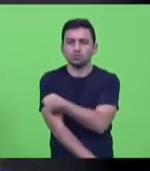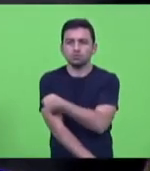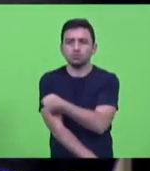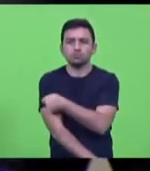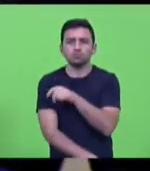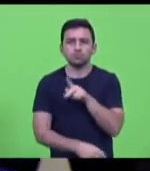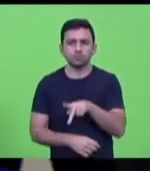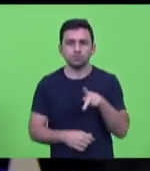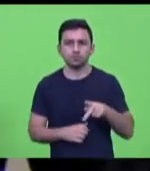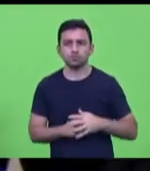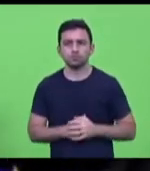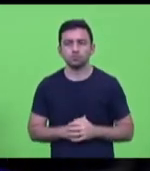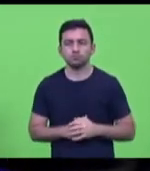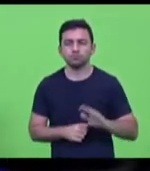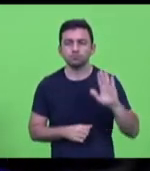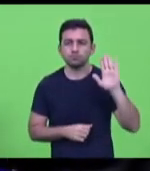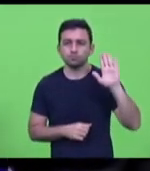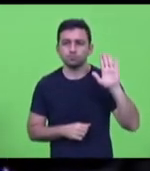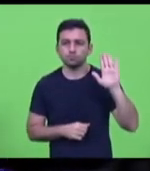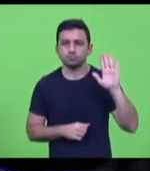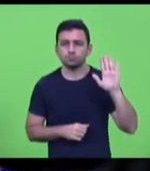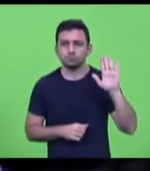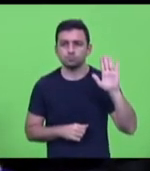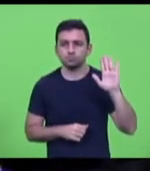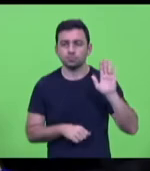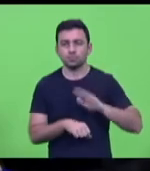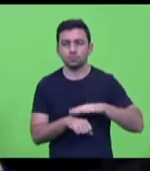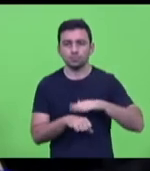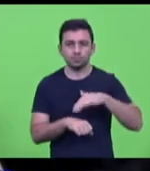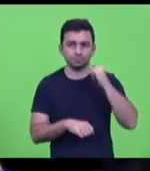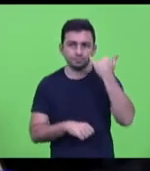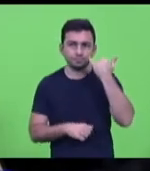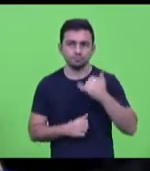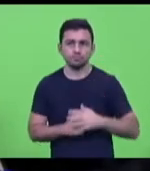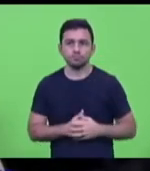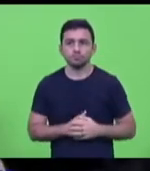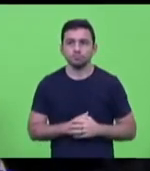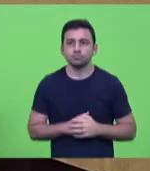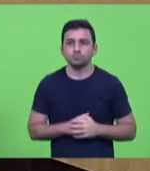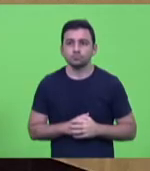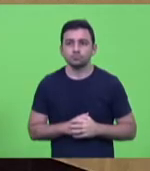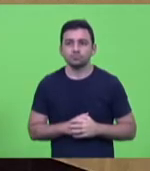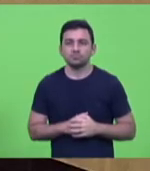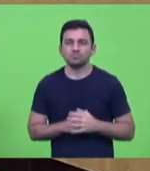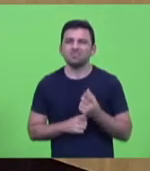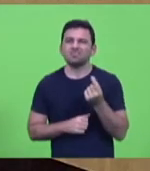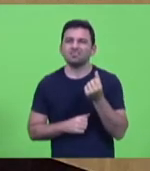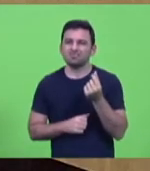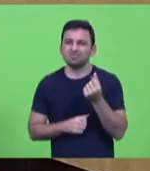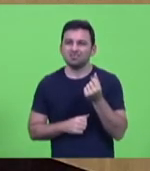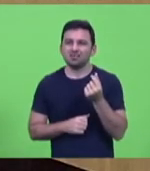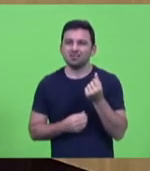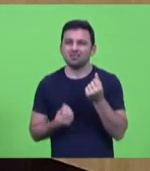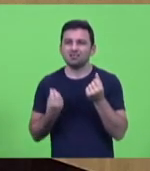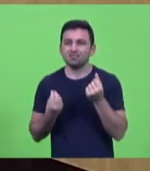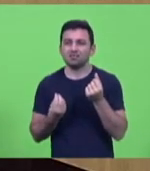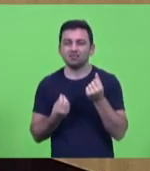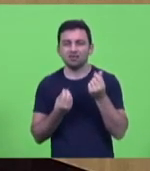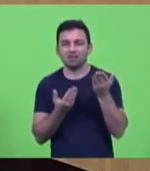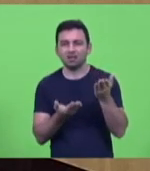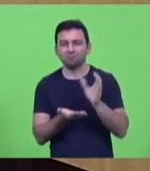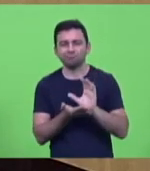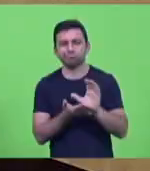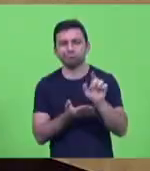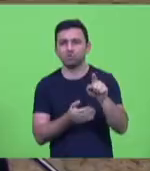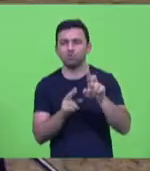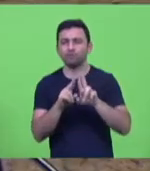discussão. Presidente. Para discutir, o autor da moção, deputado Jessé Lopes. O dinheirinho mal investido nessa UFSC, presidente.